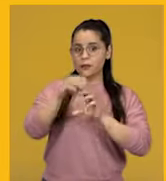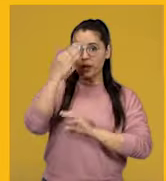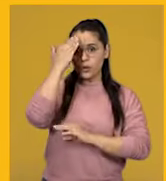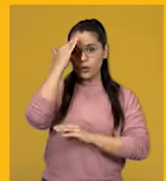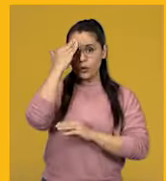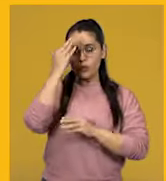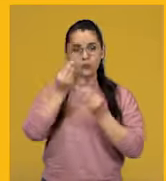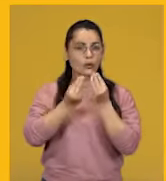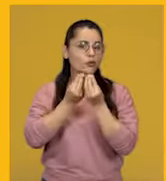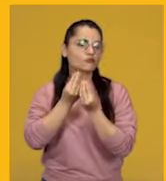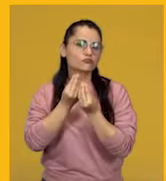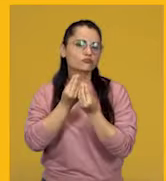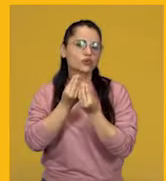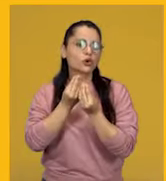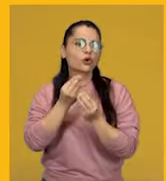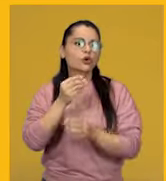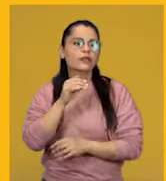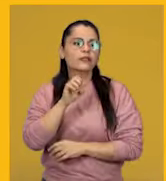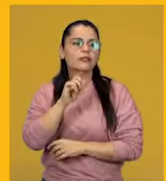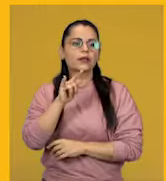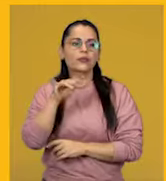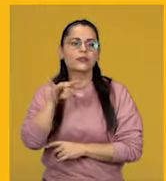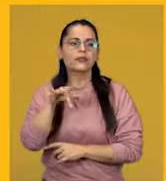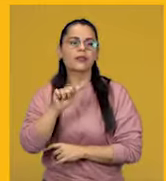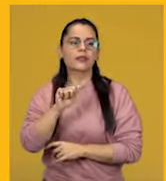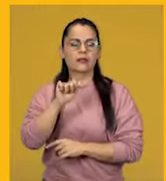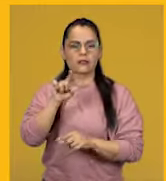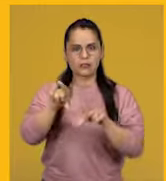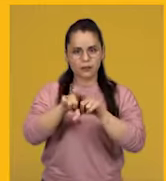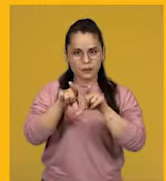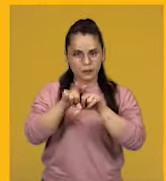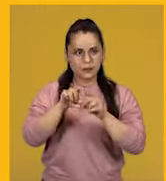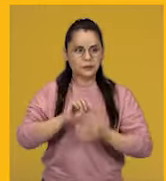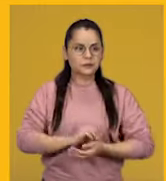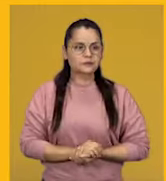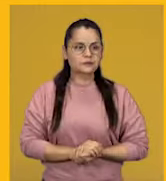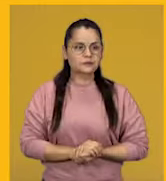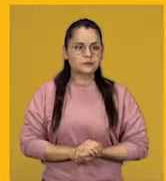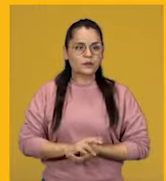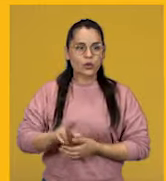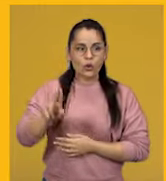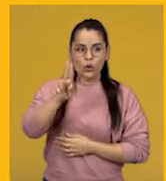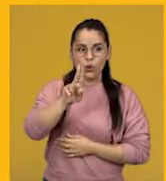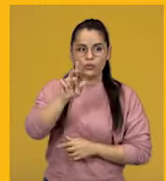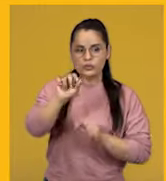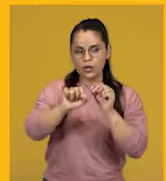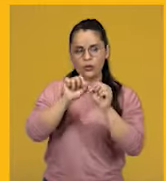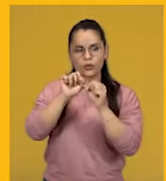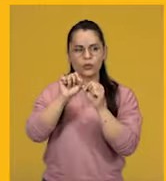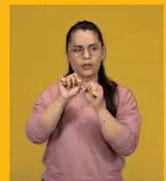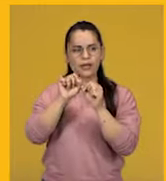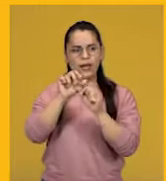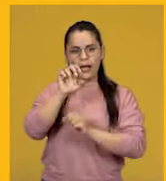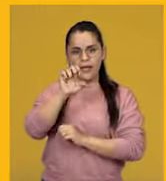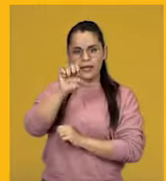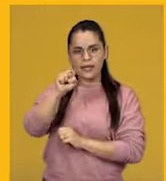entalpia de combustão vamos ver também o que é entalpia a usar a estequiometria